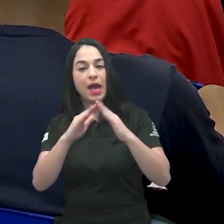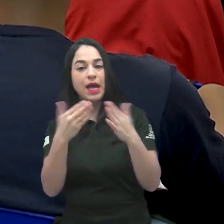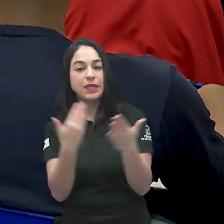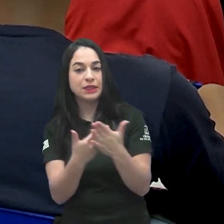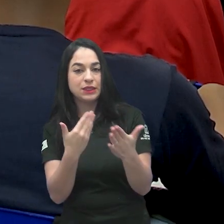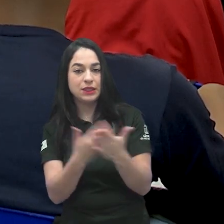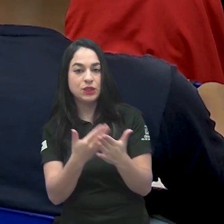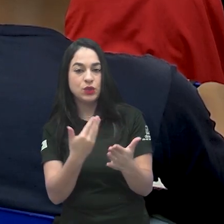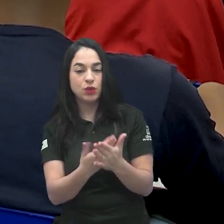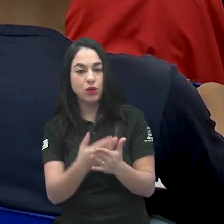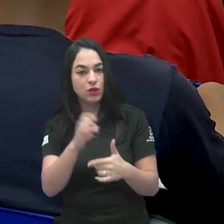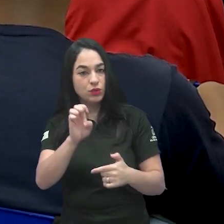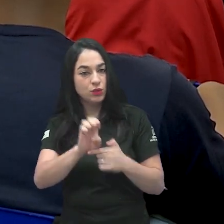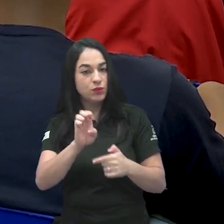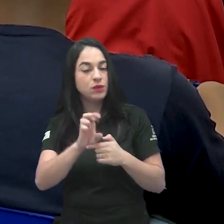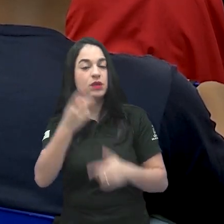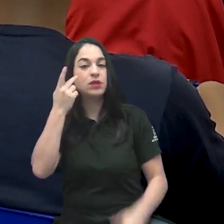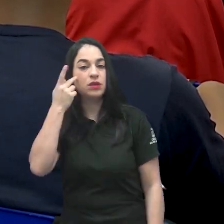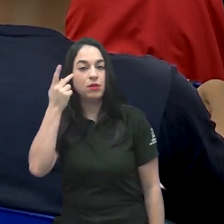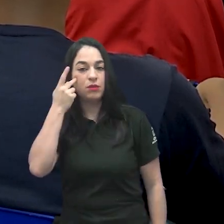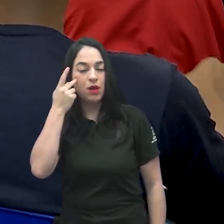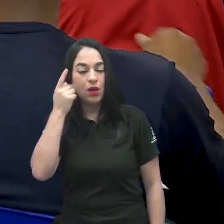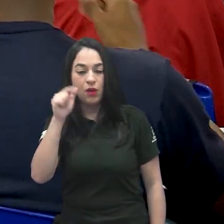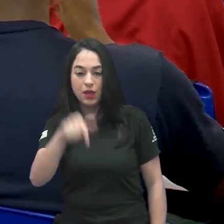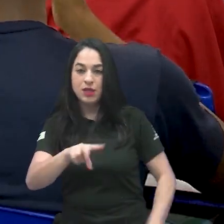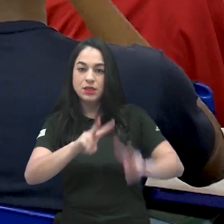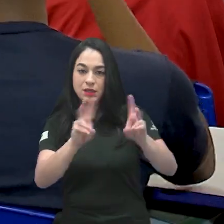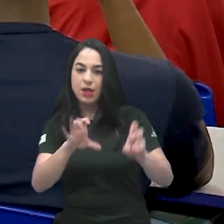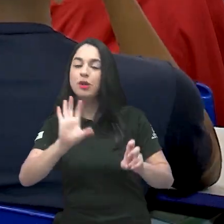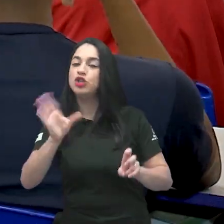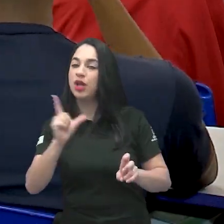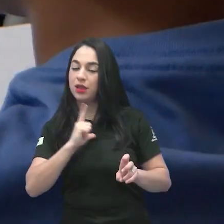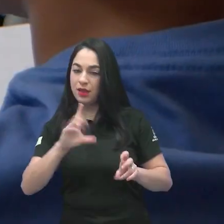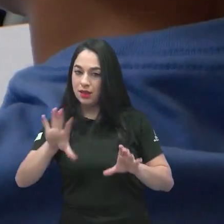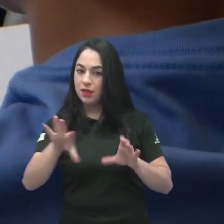Na rede estadual, o conteúdo já faz parte da matriz